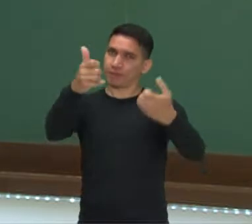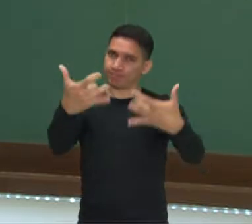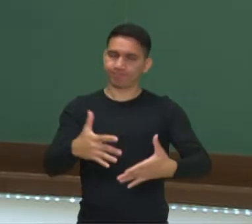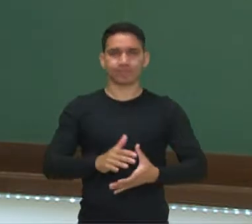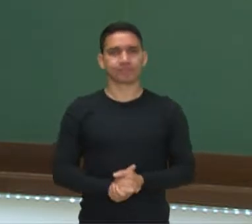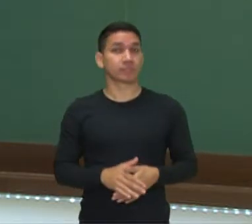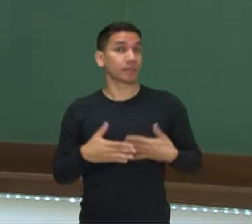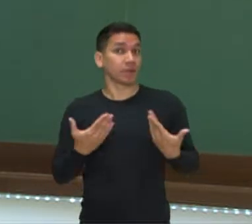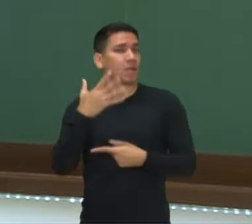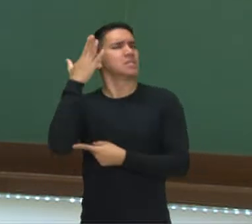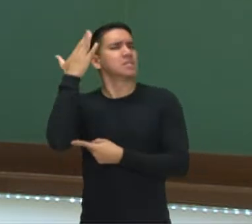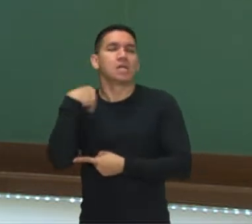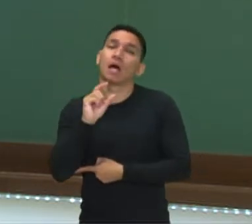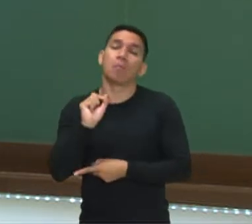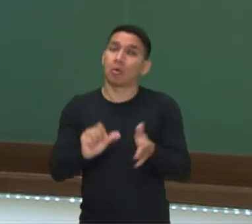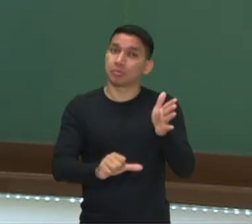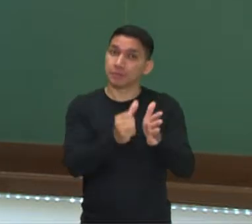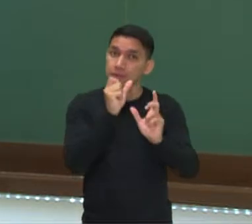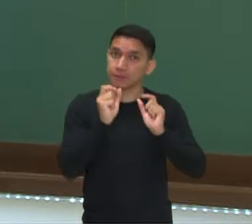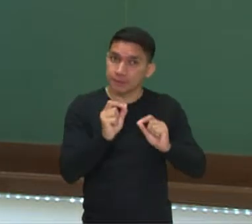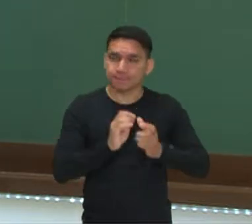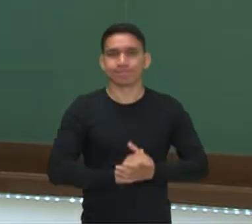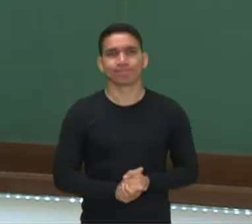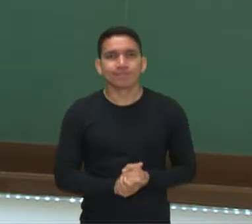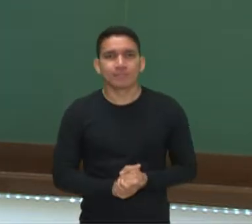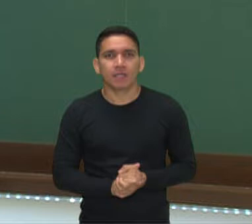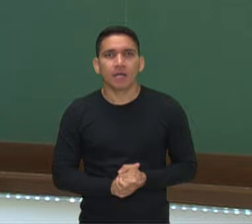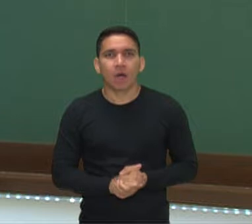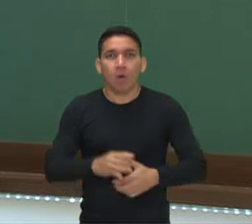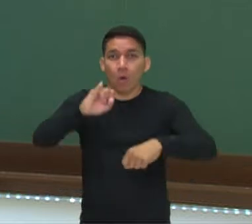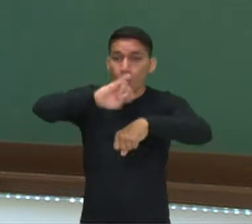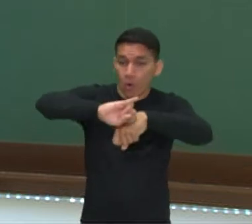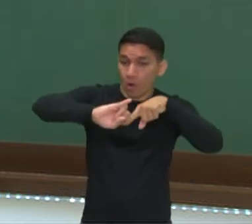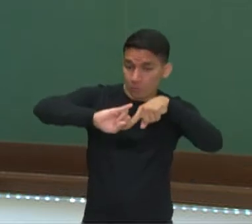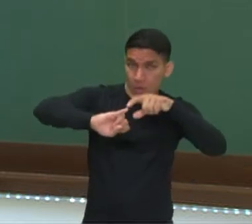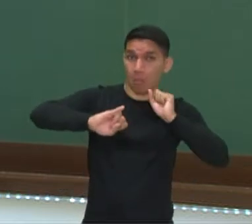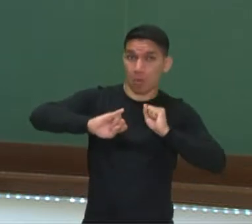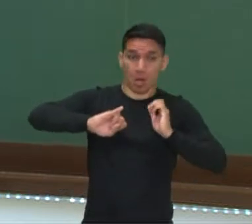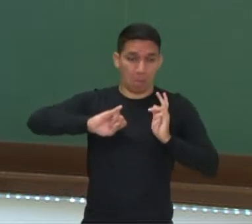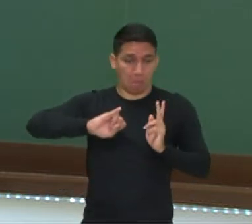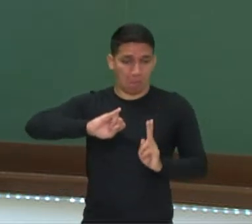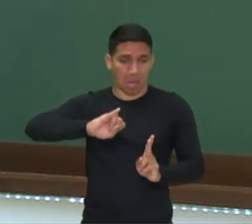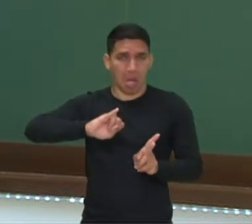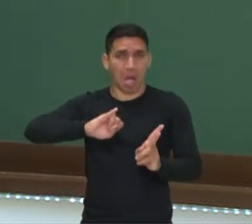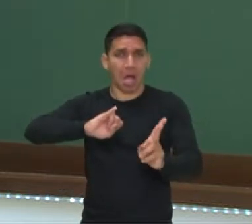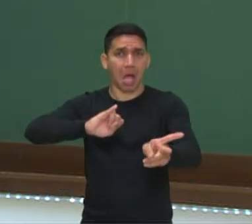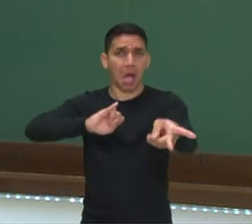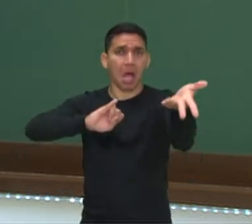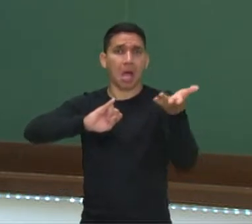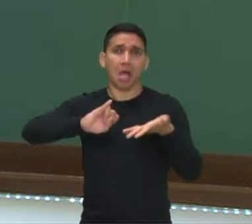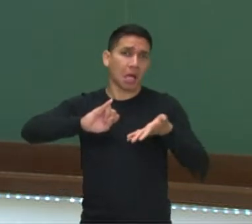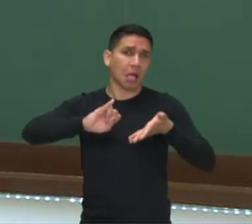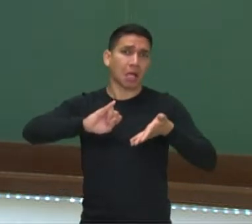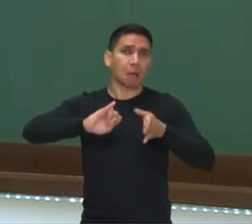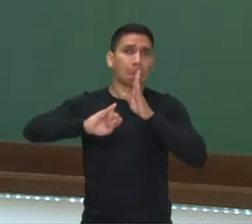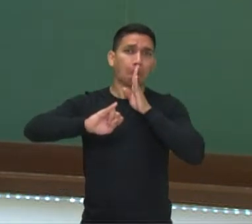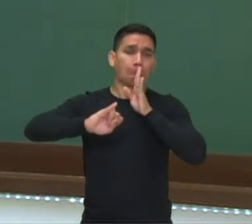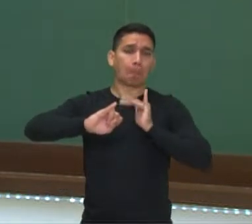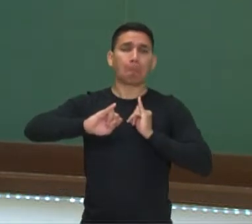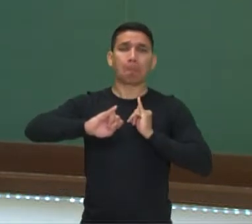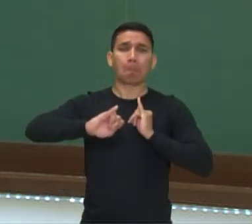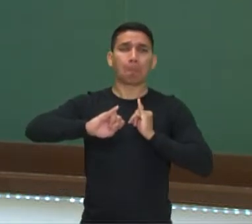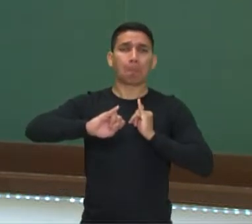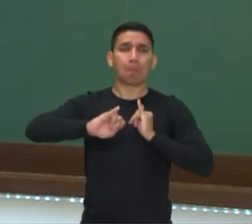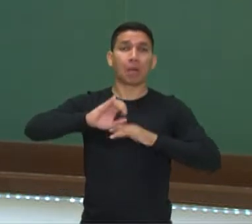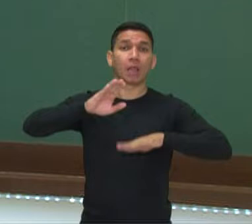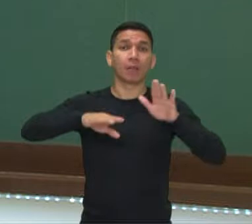Então a gente sabe a primeira coisa que o corpo ele tende a permanecer a um devido estado. Isso